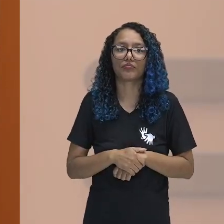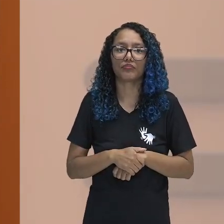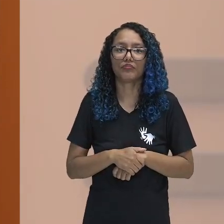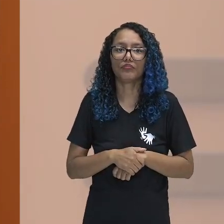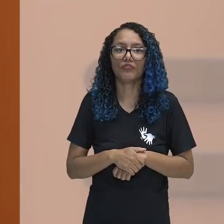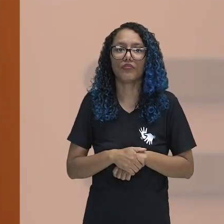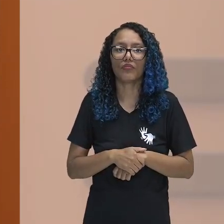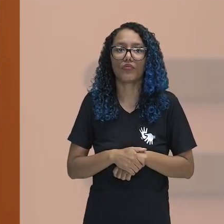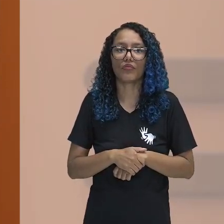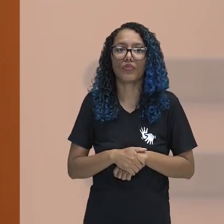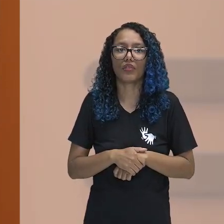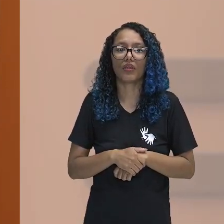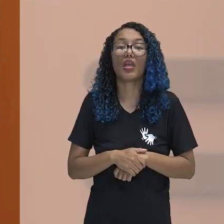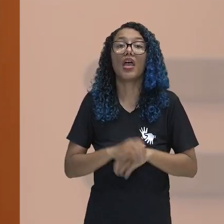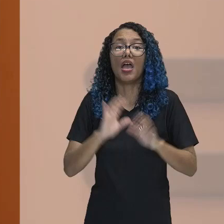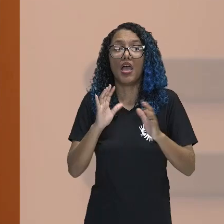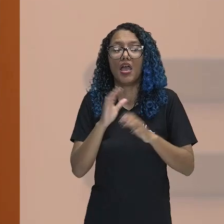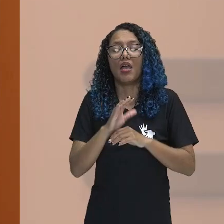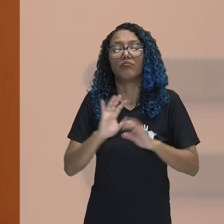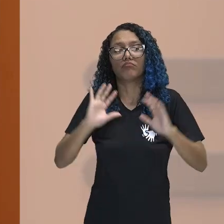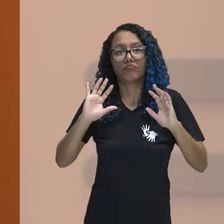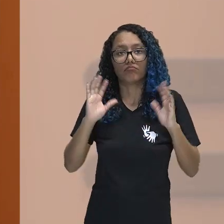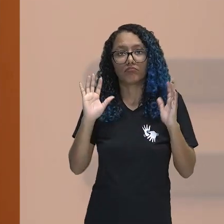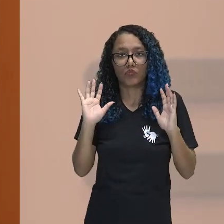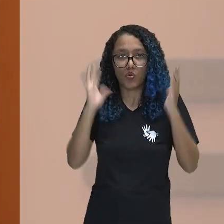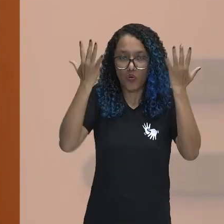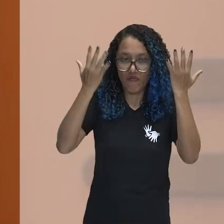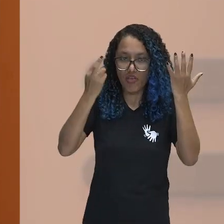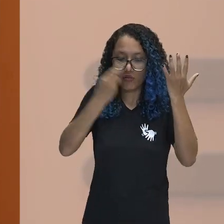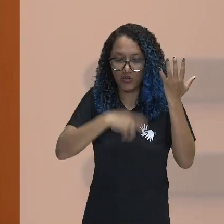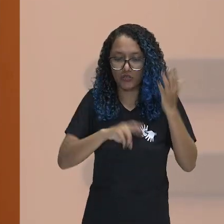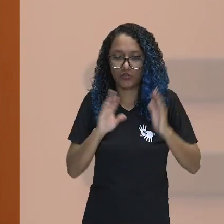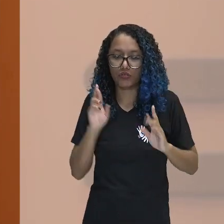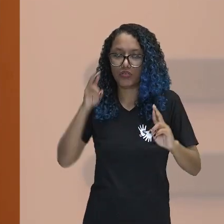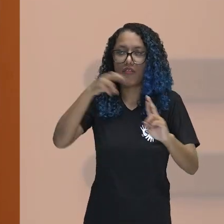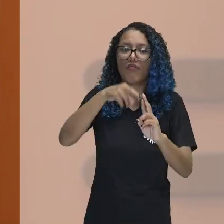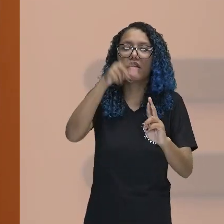relação a figuras femininas. Inclusive, a própria